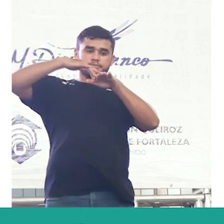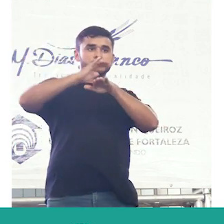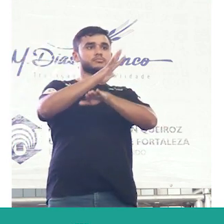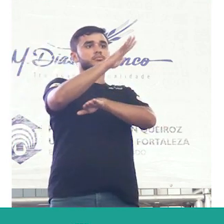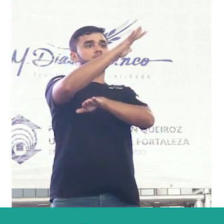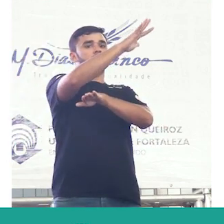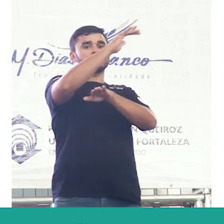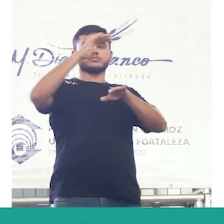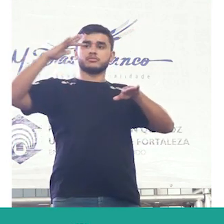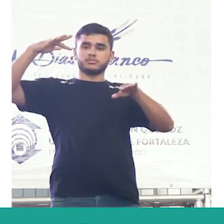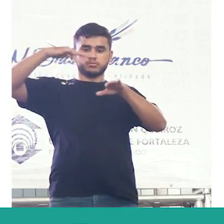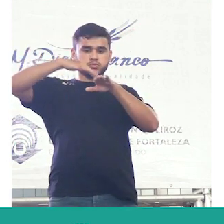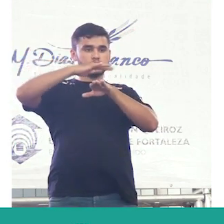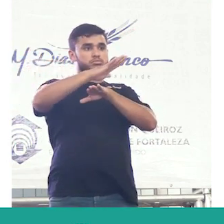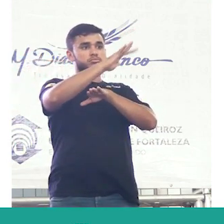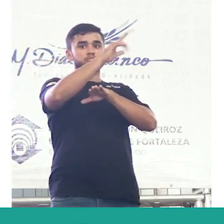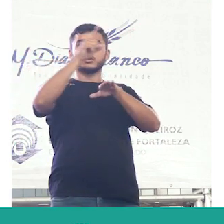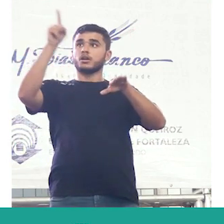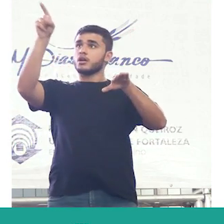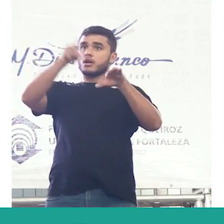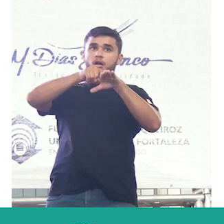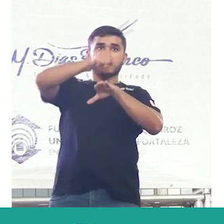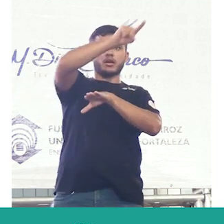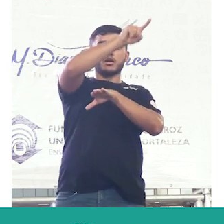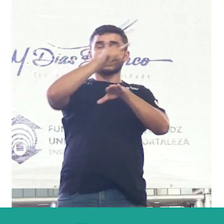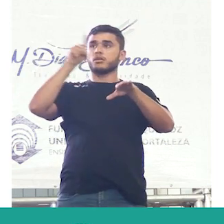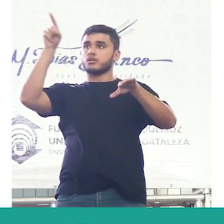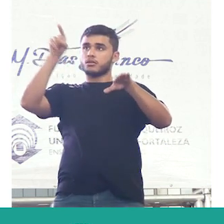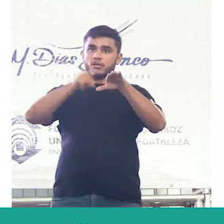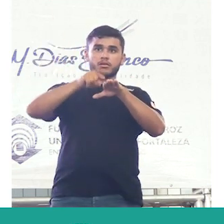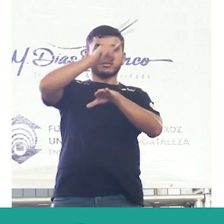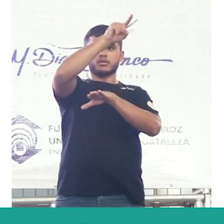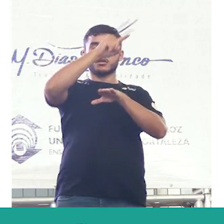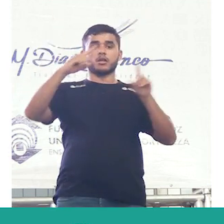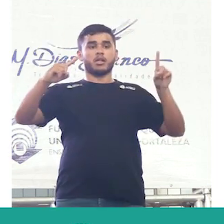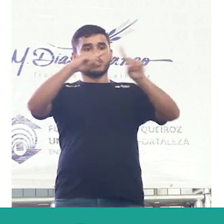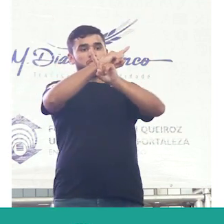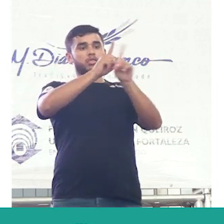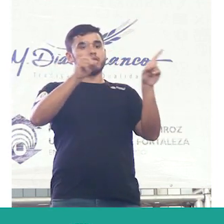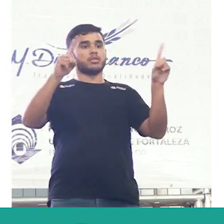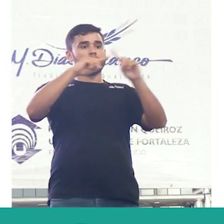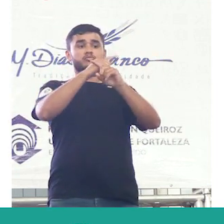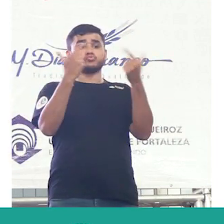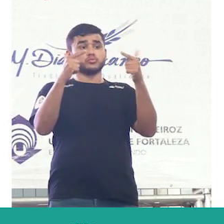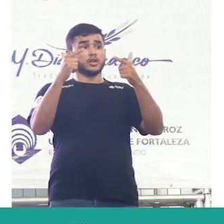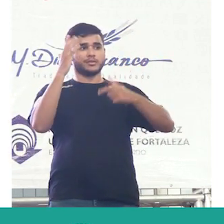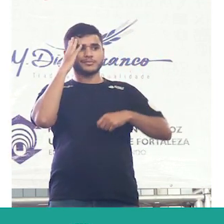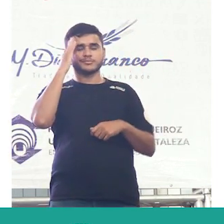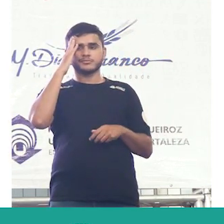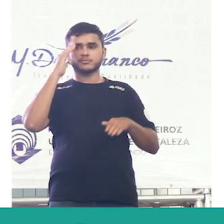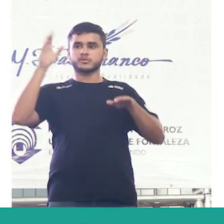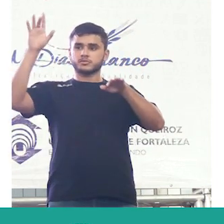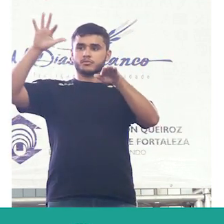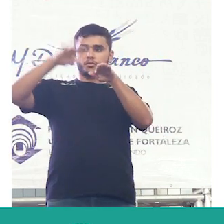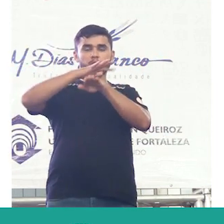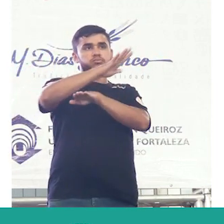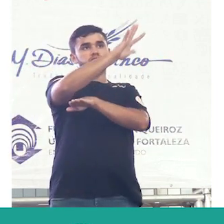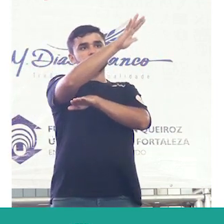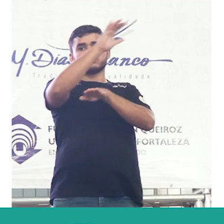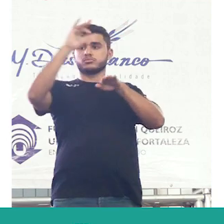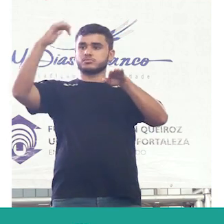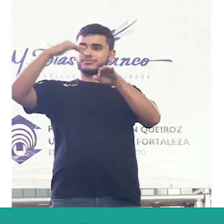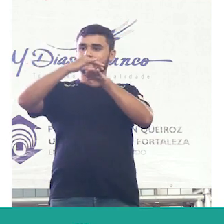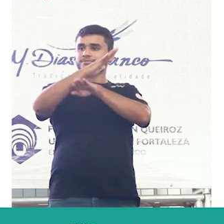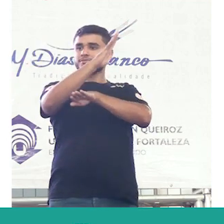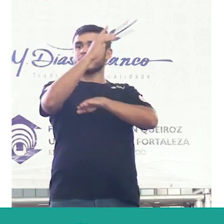Esses raios não se cruzam ao se refletirem. São chamados de superfícies lisas